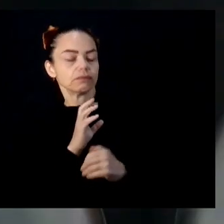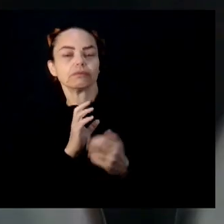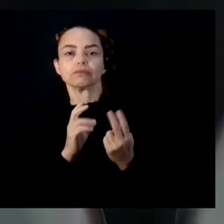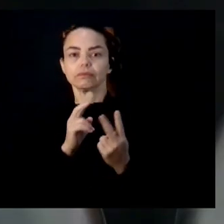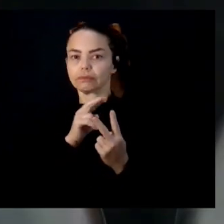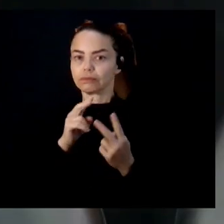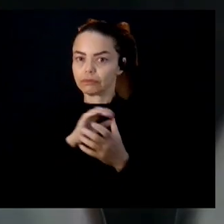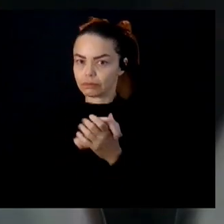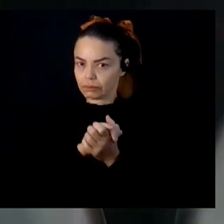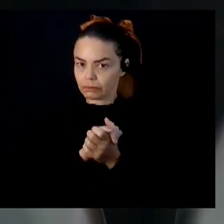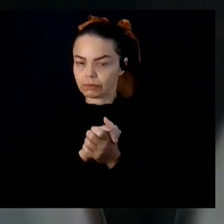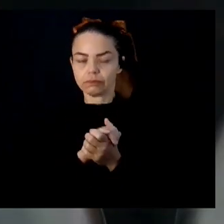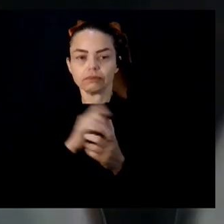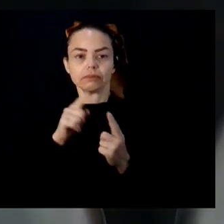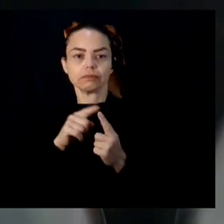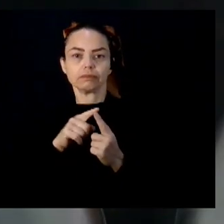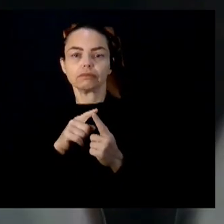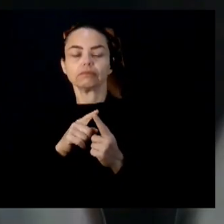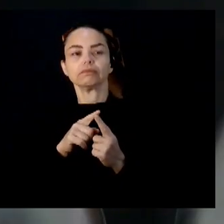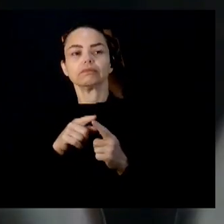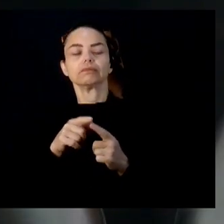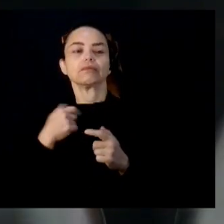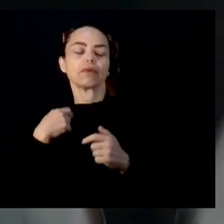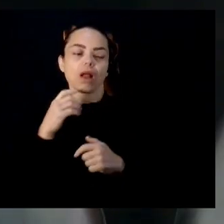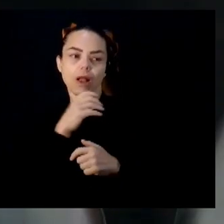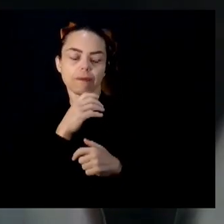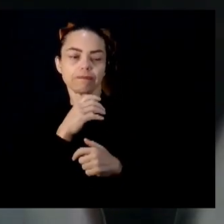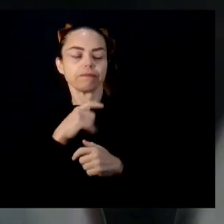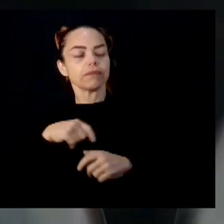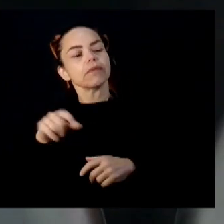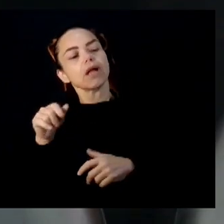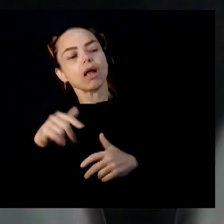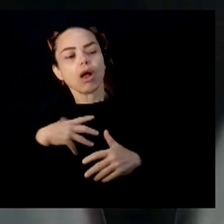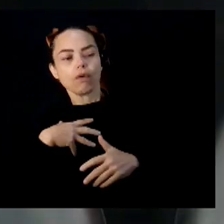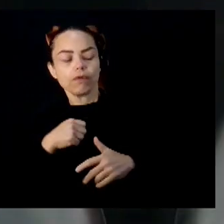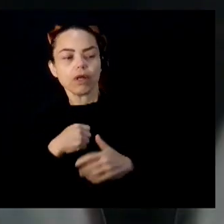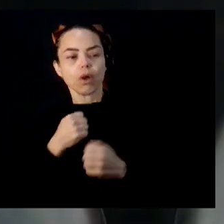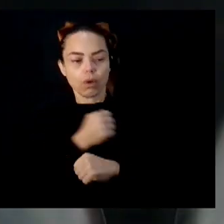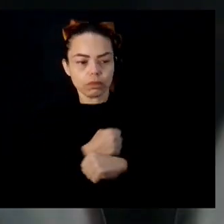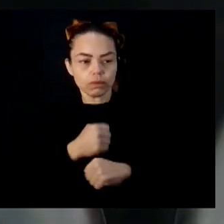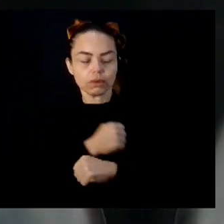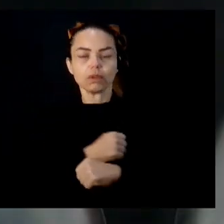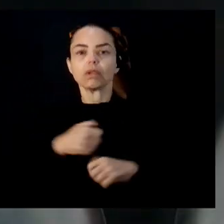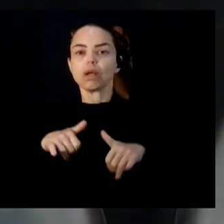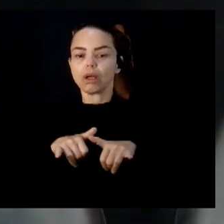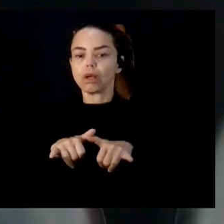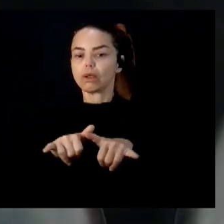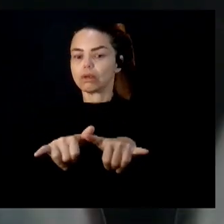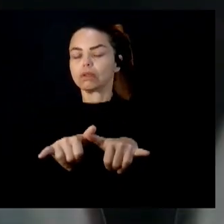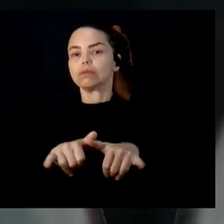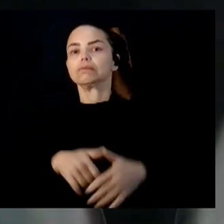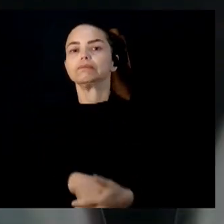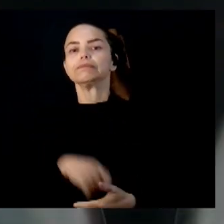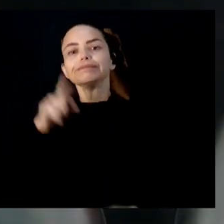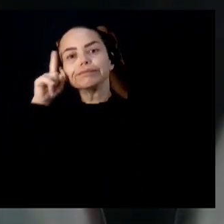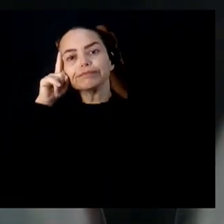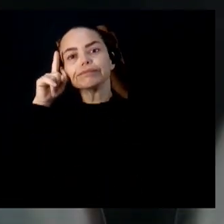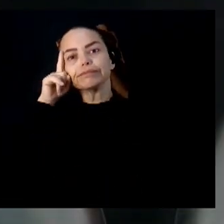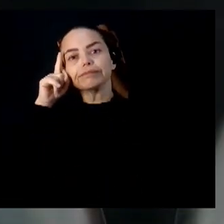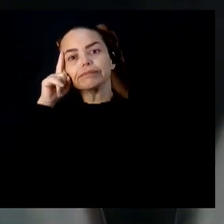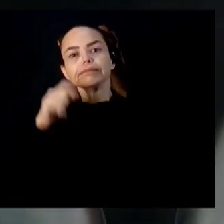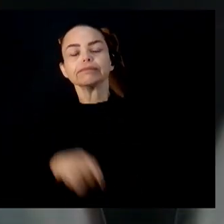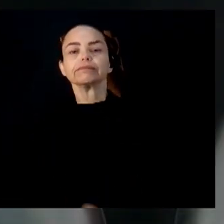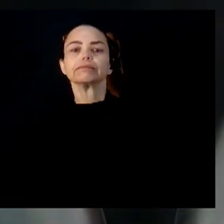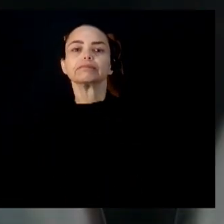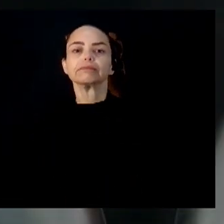duas rotinas. Aquela rotina prática, quem leva o filho, quem faz a comida, quem vai ao mercado, né? Que é a rotina do dia a dia mesmo. E a